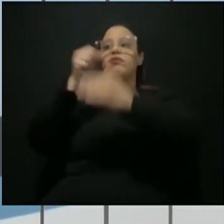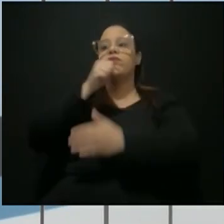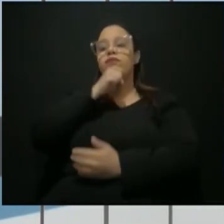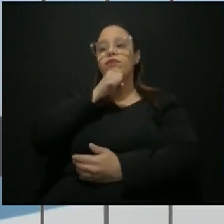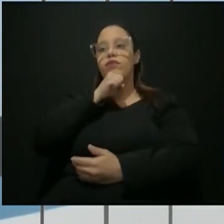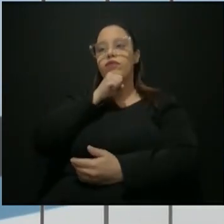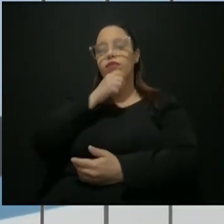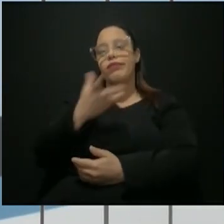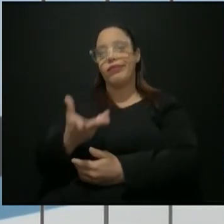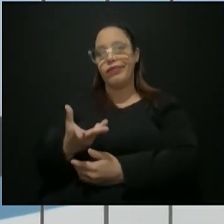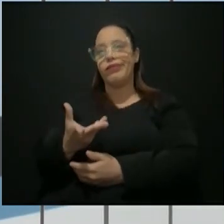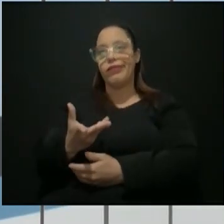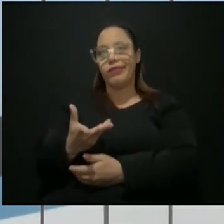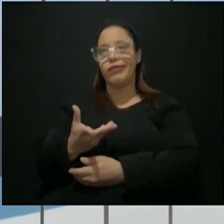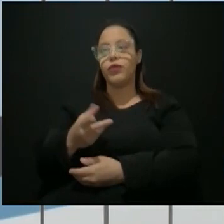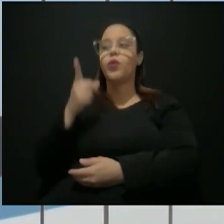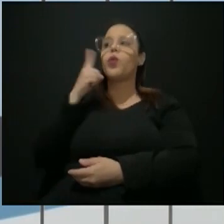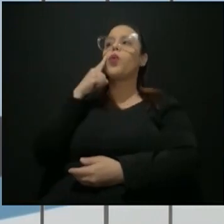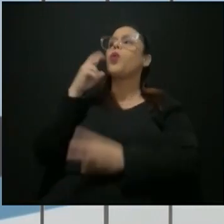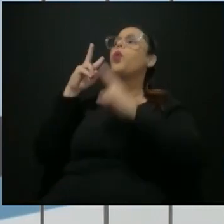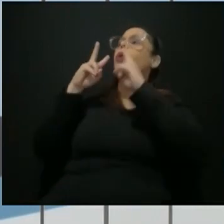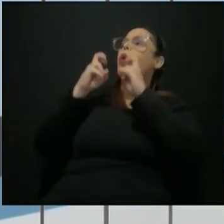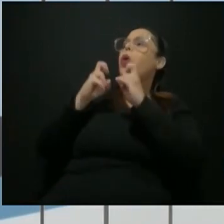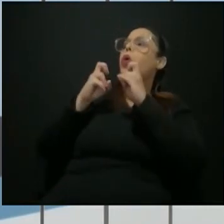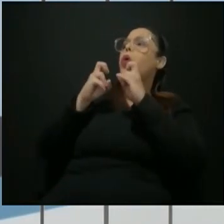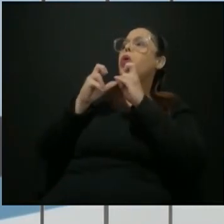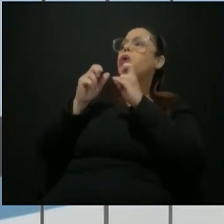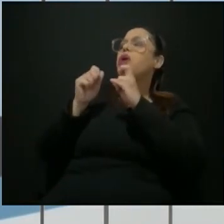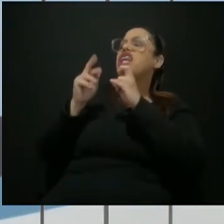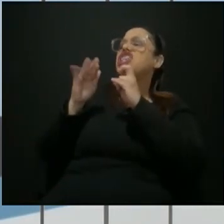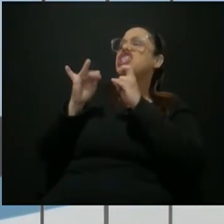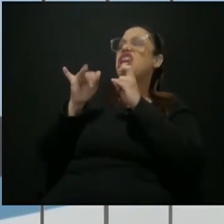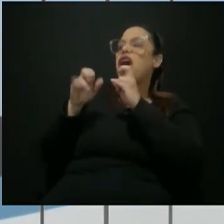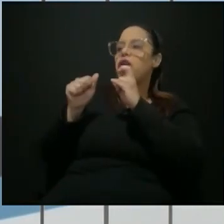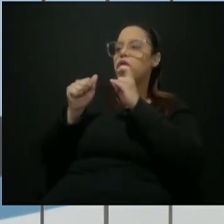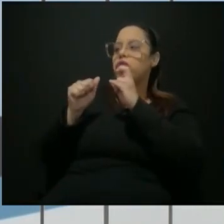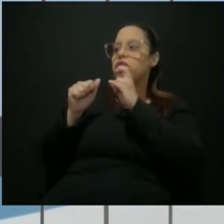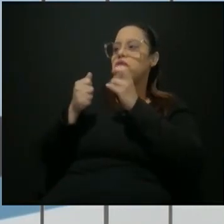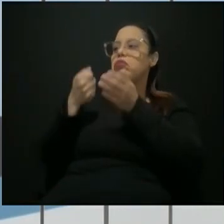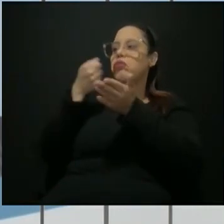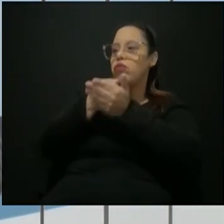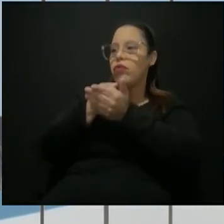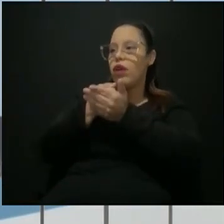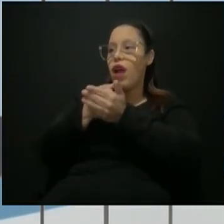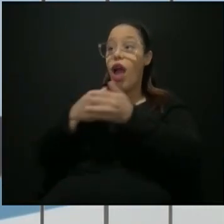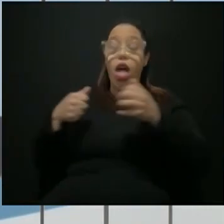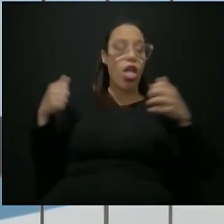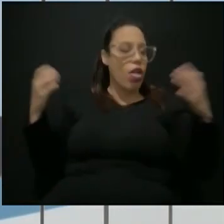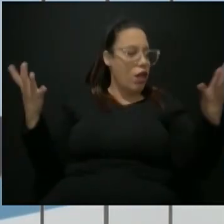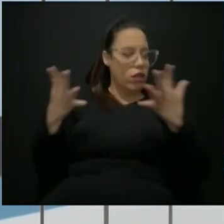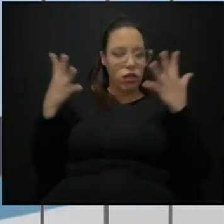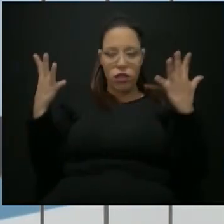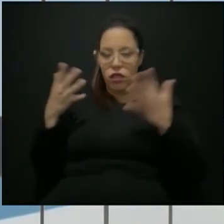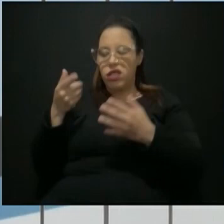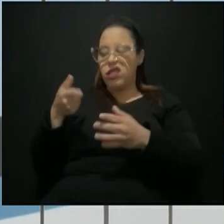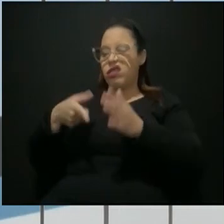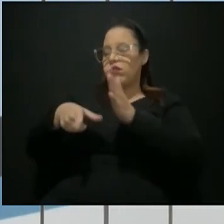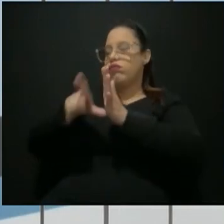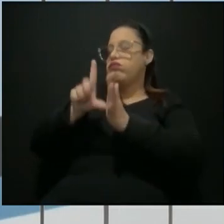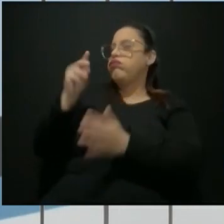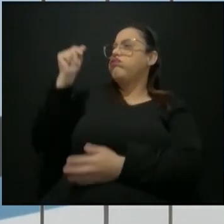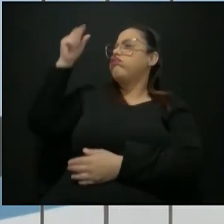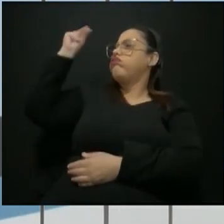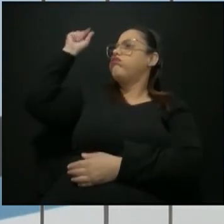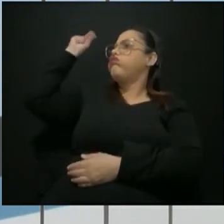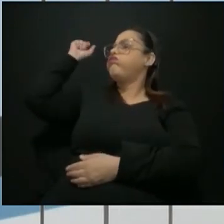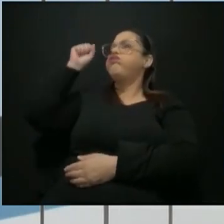gente observa hoje nos sexagenários, né, muito presente, as pessoas são ativas, né? Antigamente a gente tinha essa ideia do idoso, pessoa